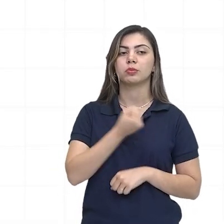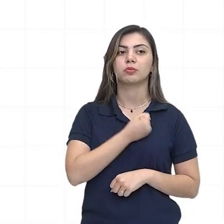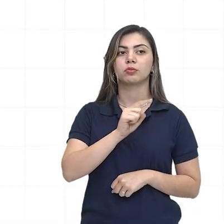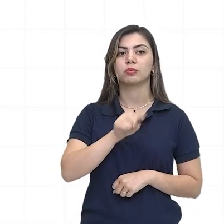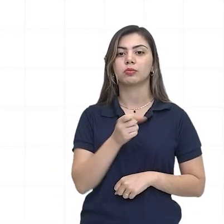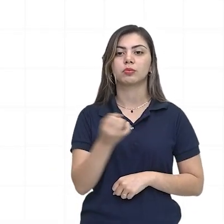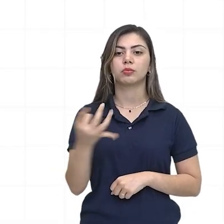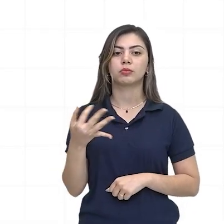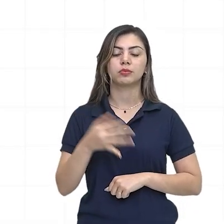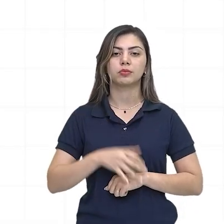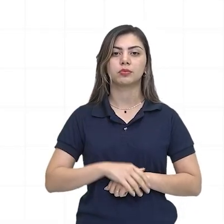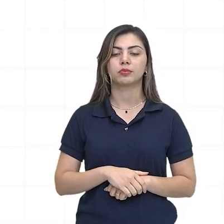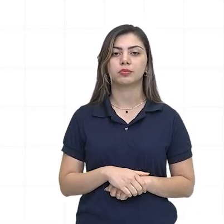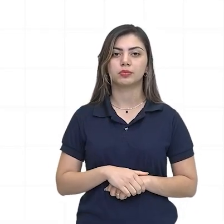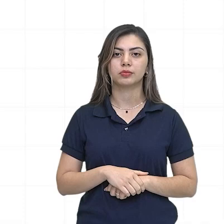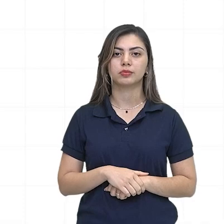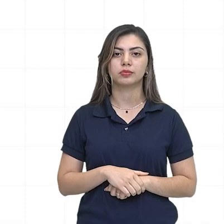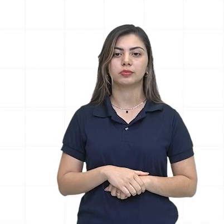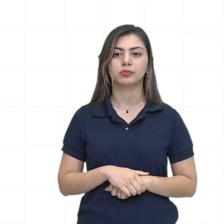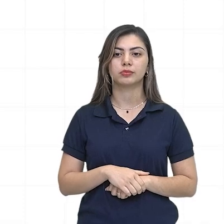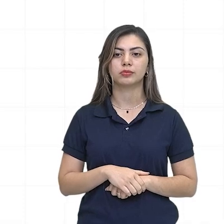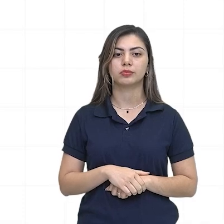decimais.